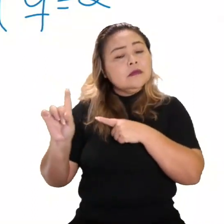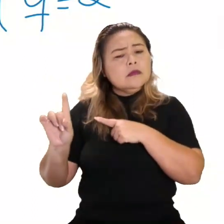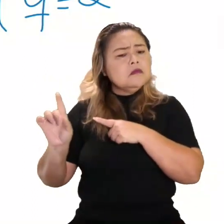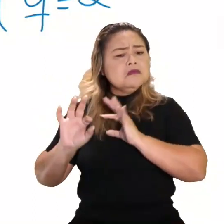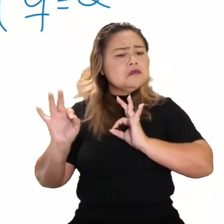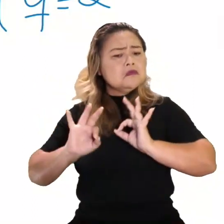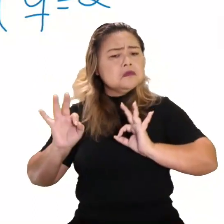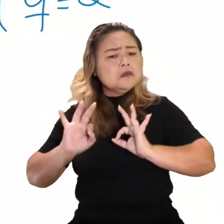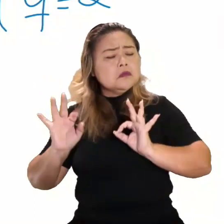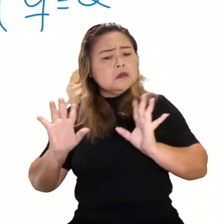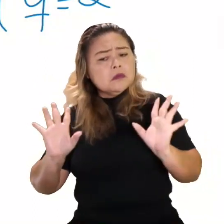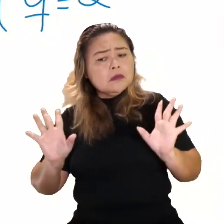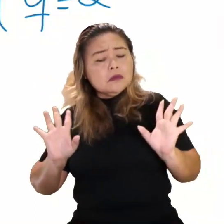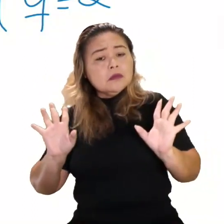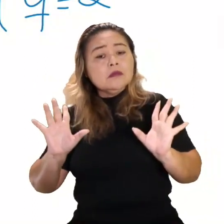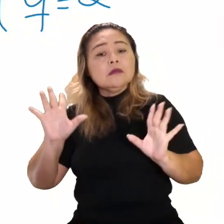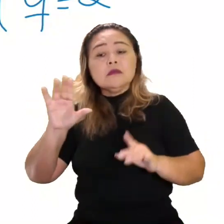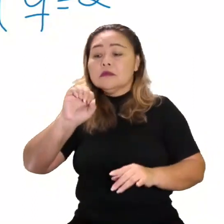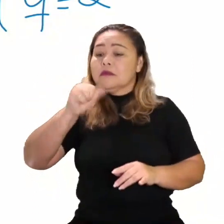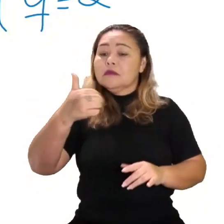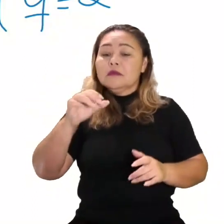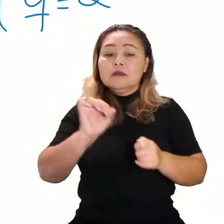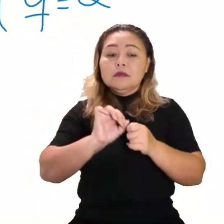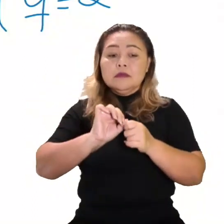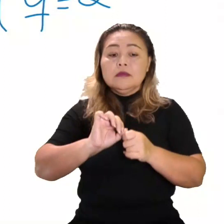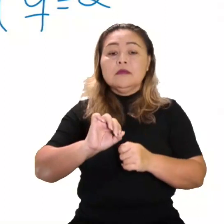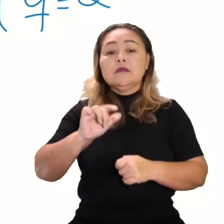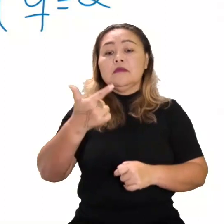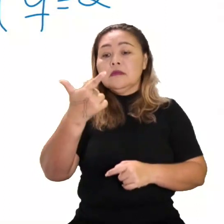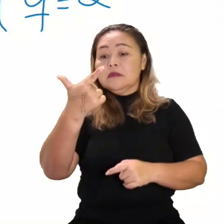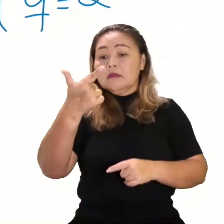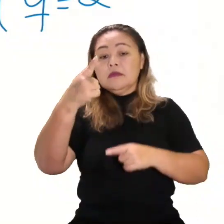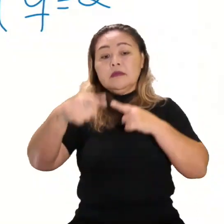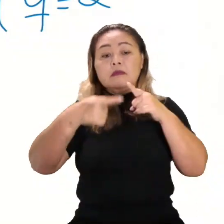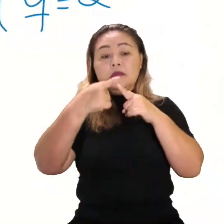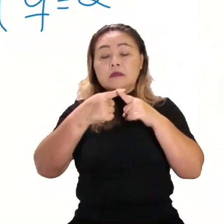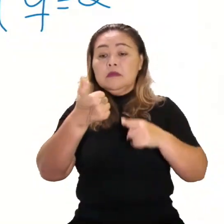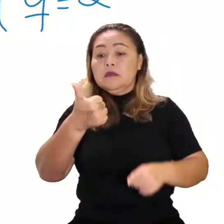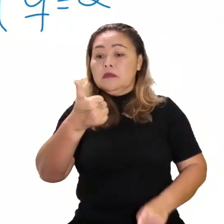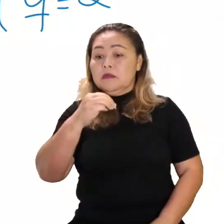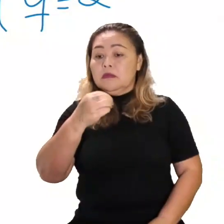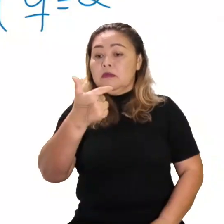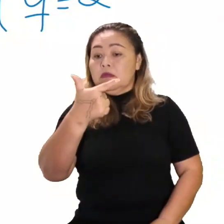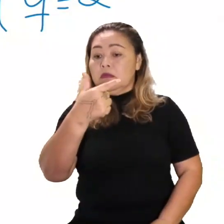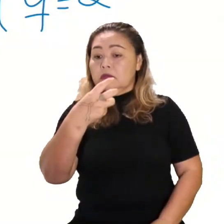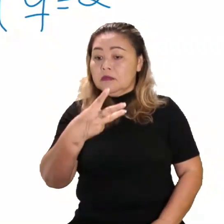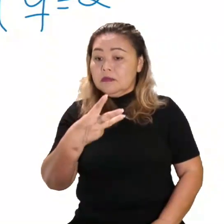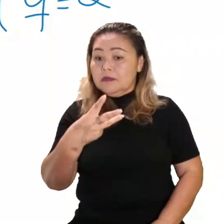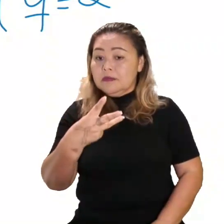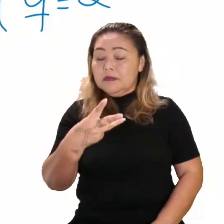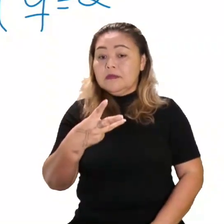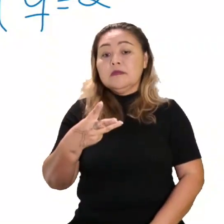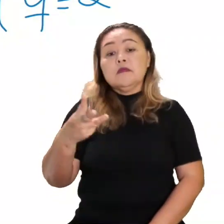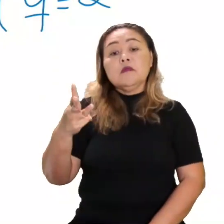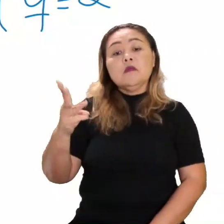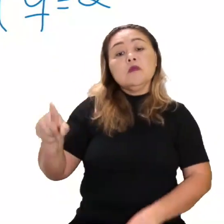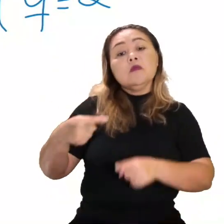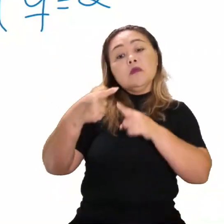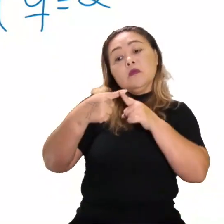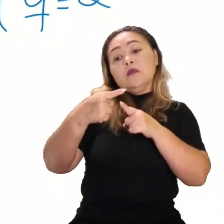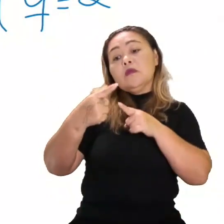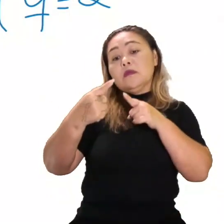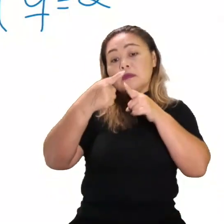não influencia em nada, né? Então, meu S10 vai ser 2 vezes 1023. 1023. O dobro